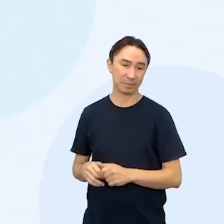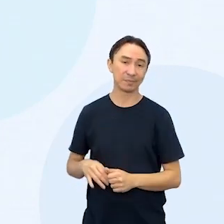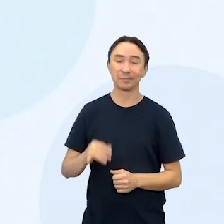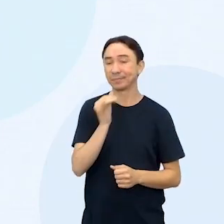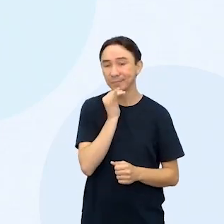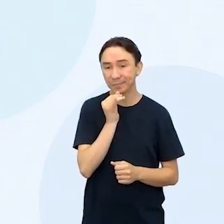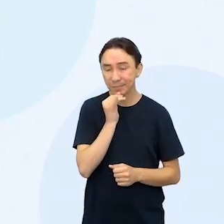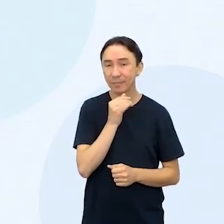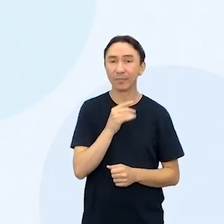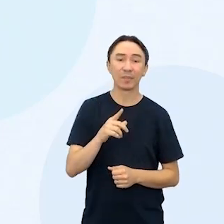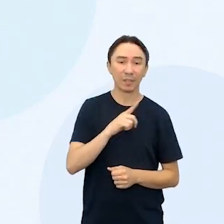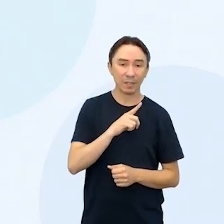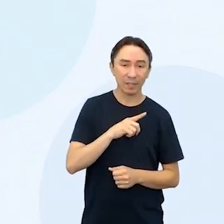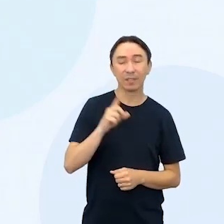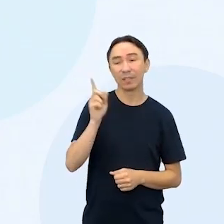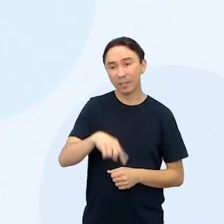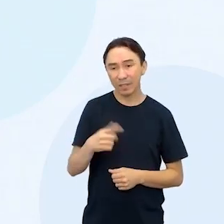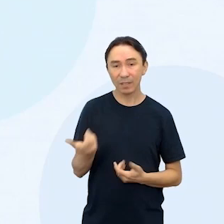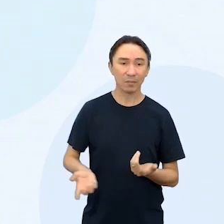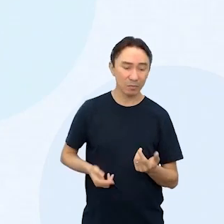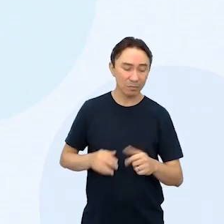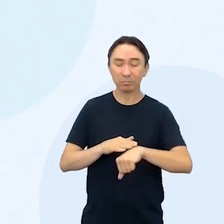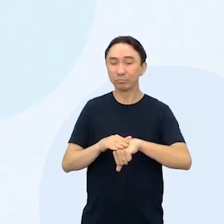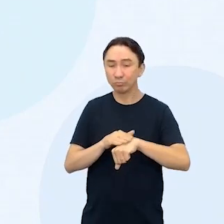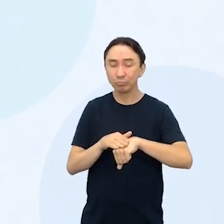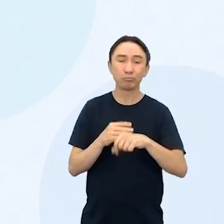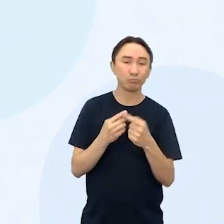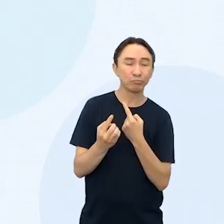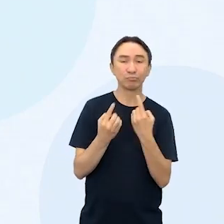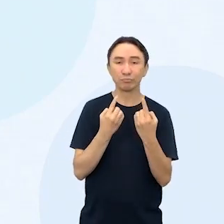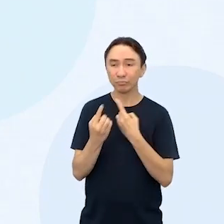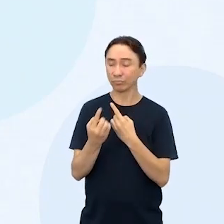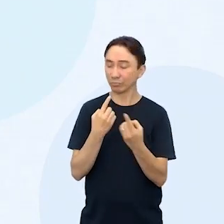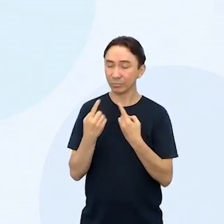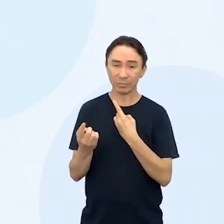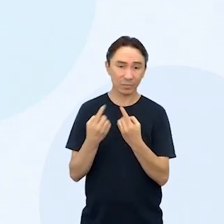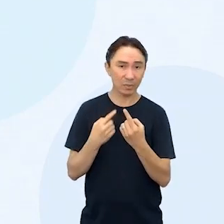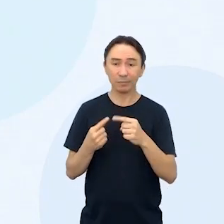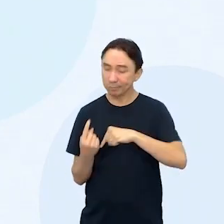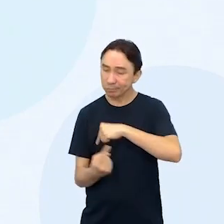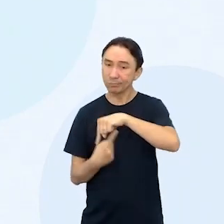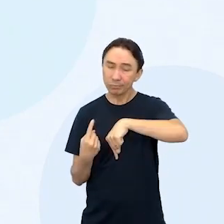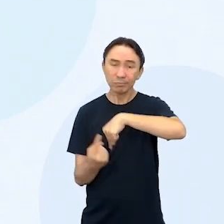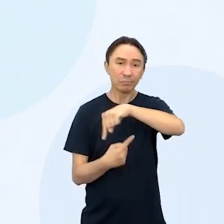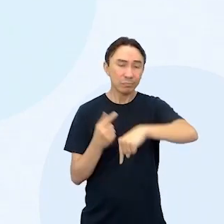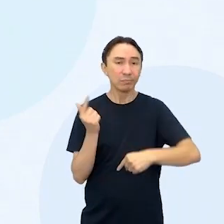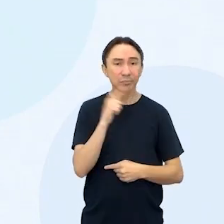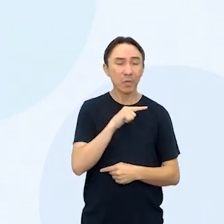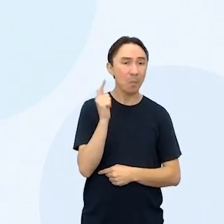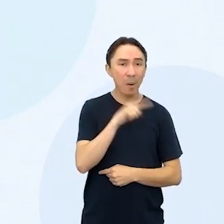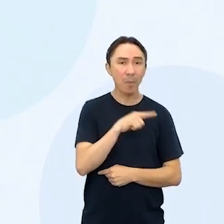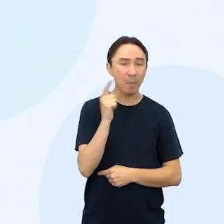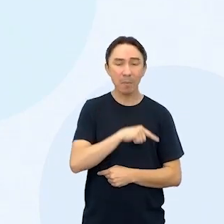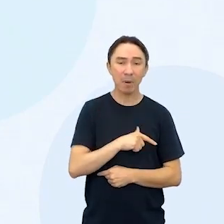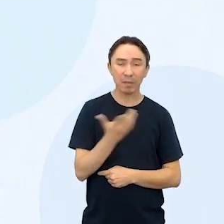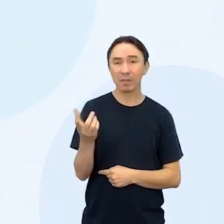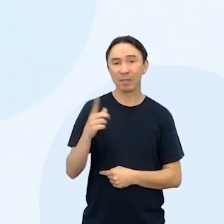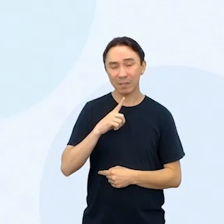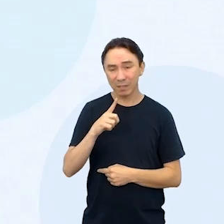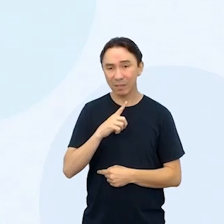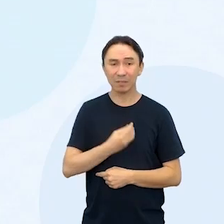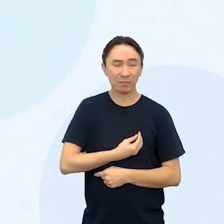e manter uma ação dialógica e realizar trocas comunicativas e interações nos diferentes contextos